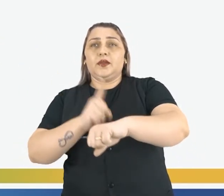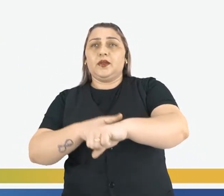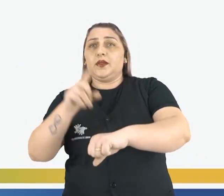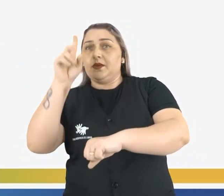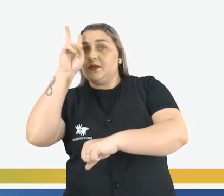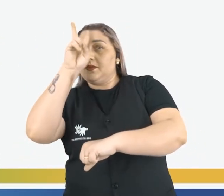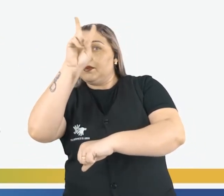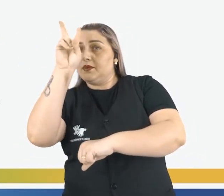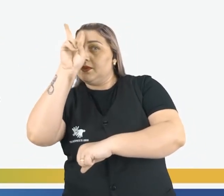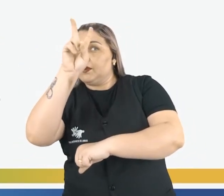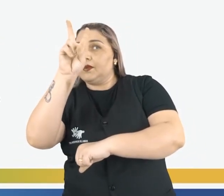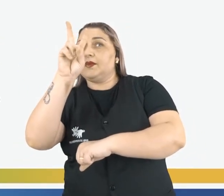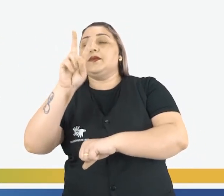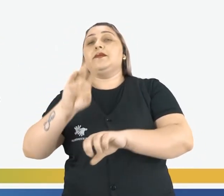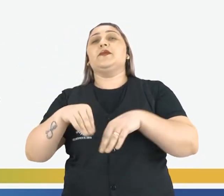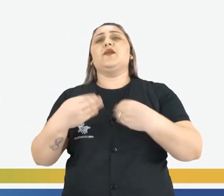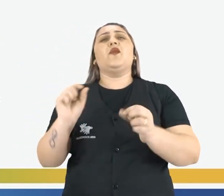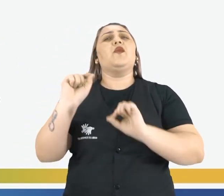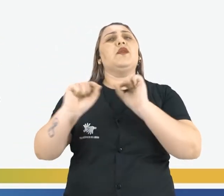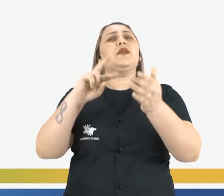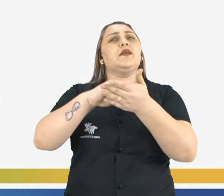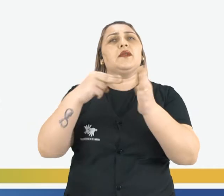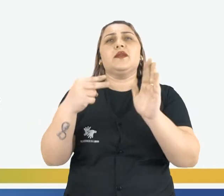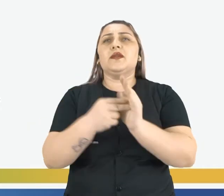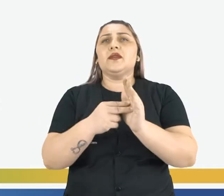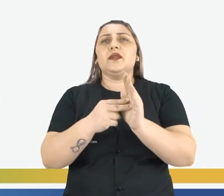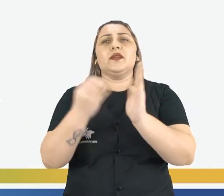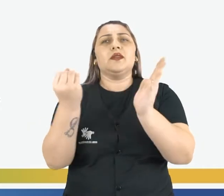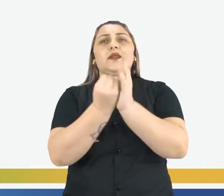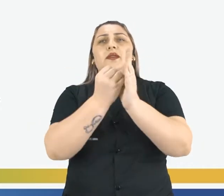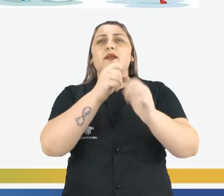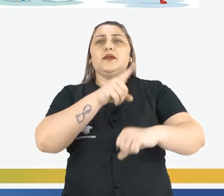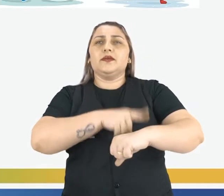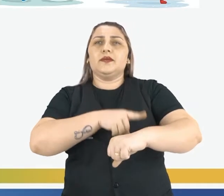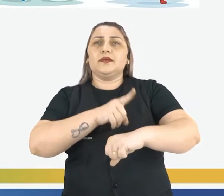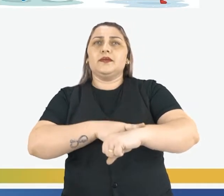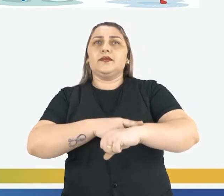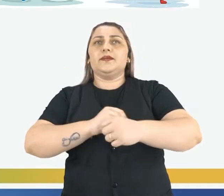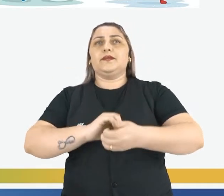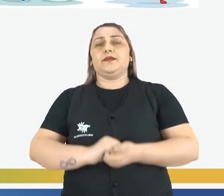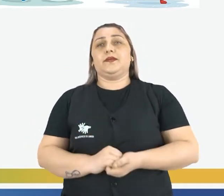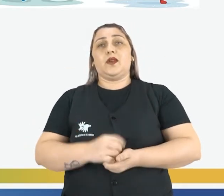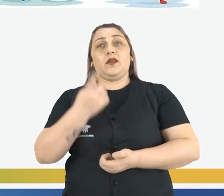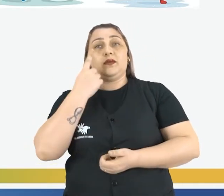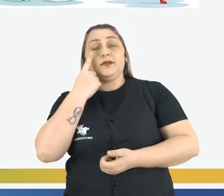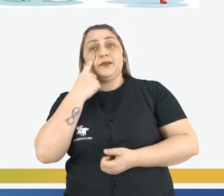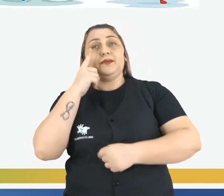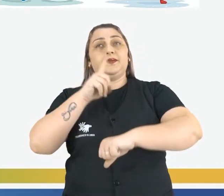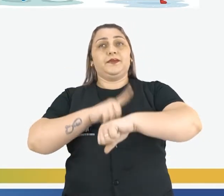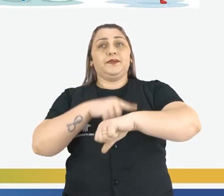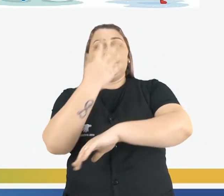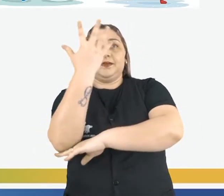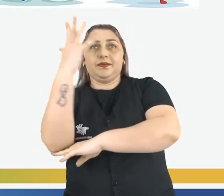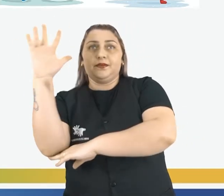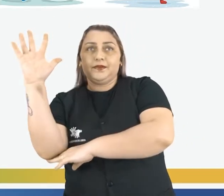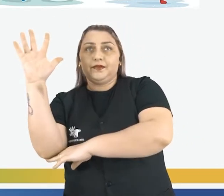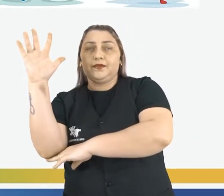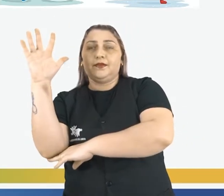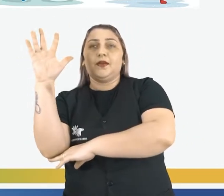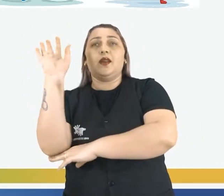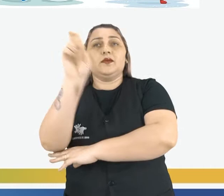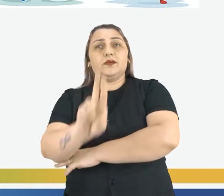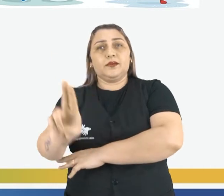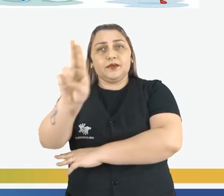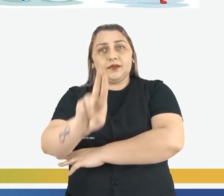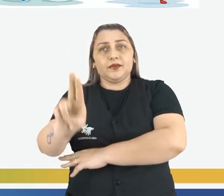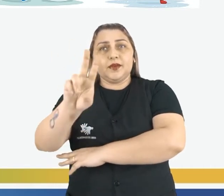histórico. E o que significam esses tipos de tempo? Olha só, o tempo da natureza é